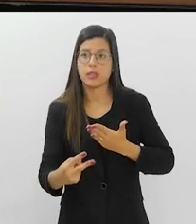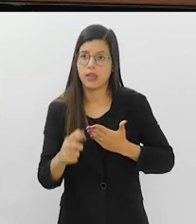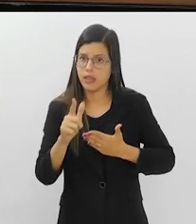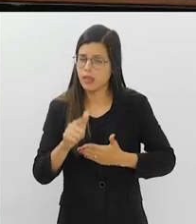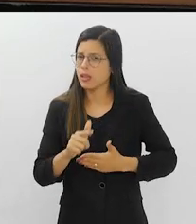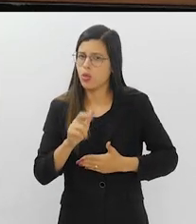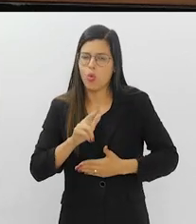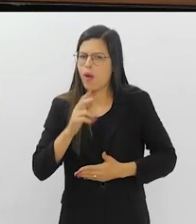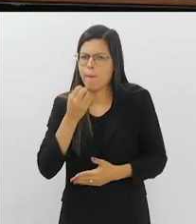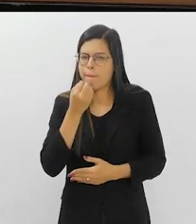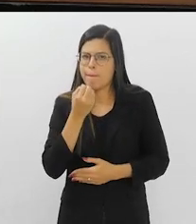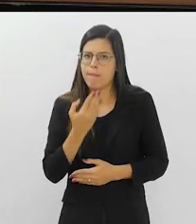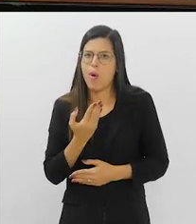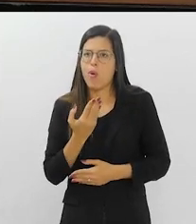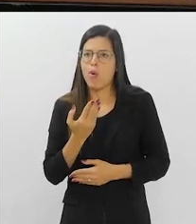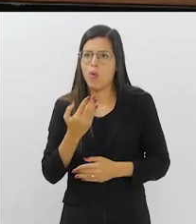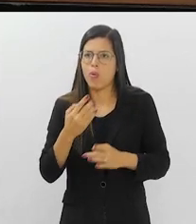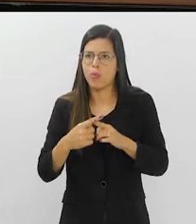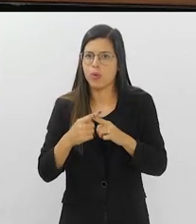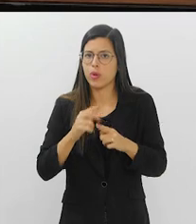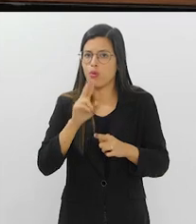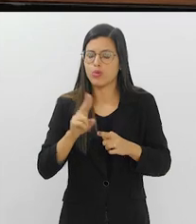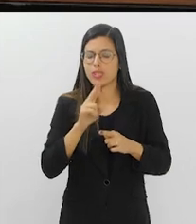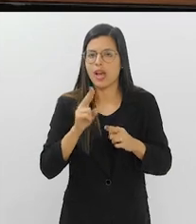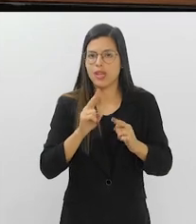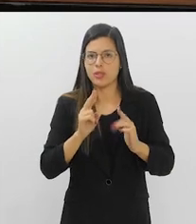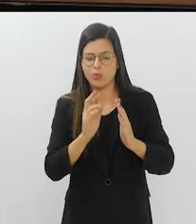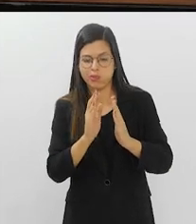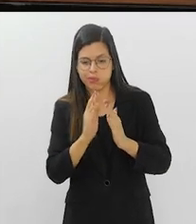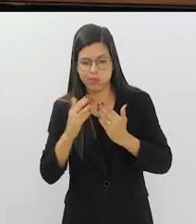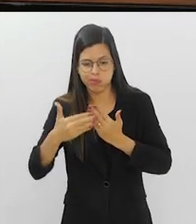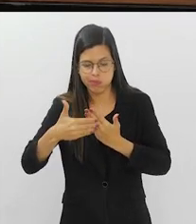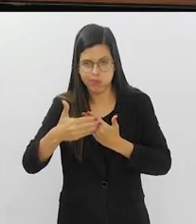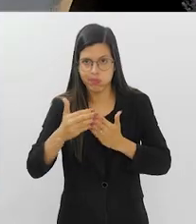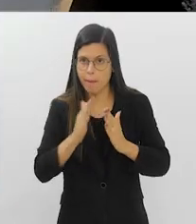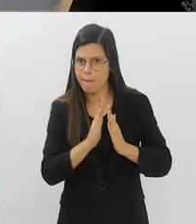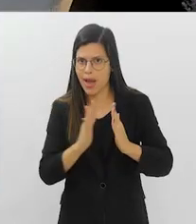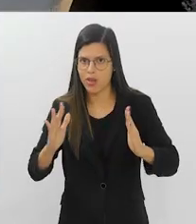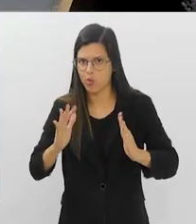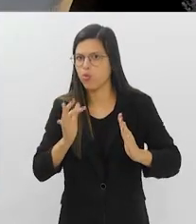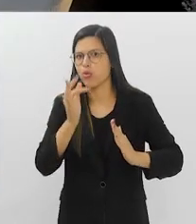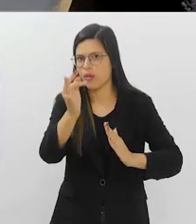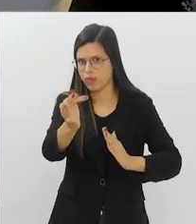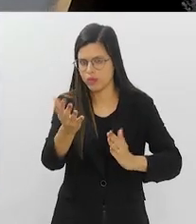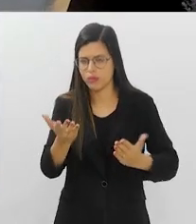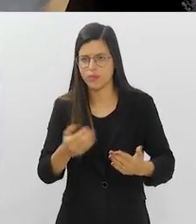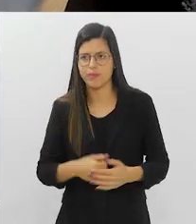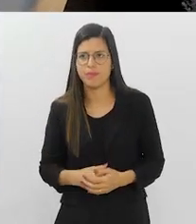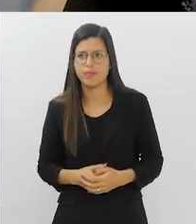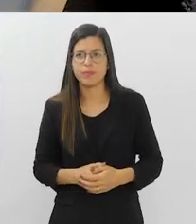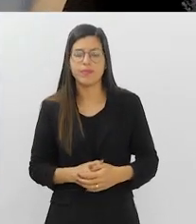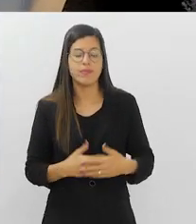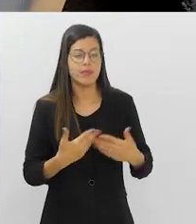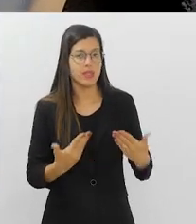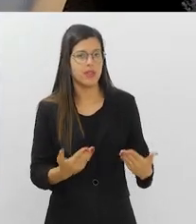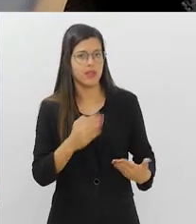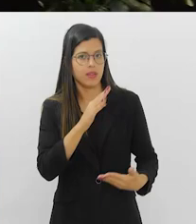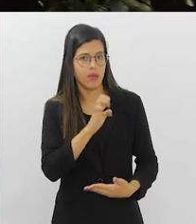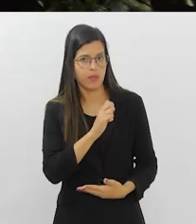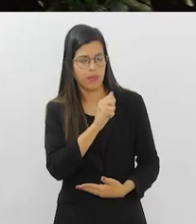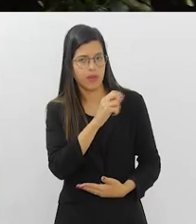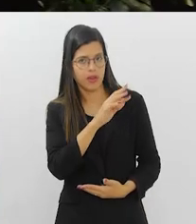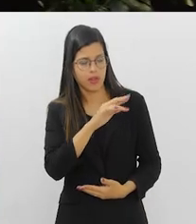geral, muito desagradáveis quando utilizados a médio e longo prazos. Beatriz, o afastamento, né, ou a